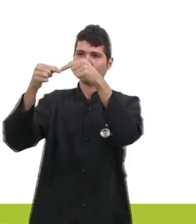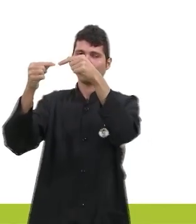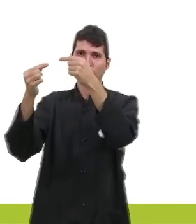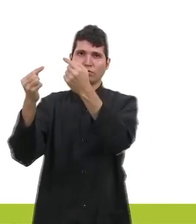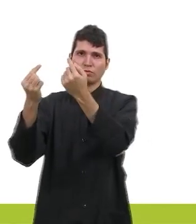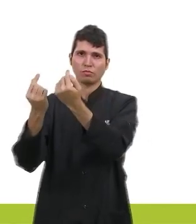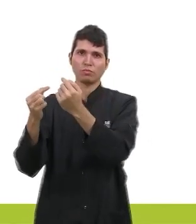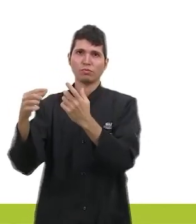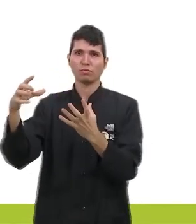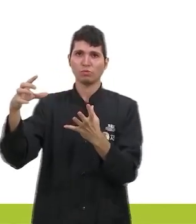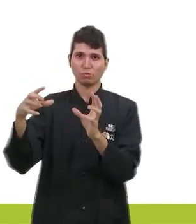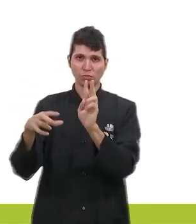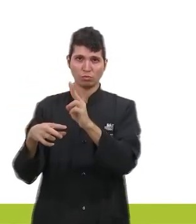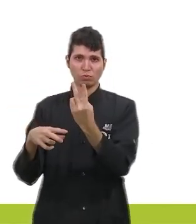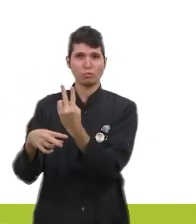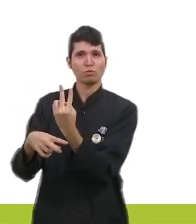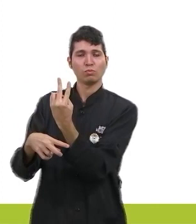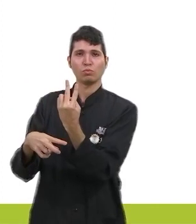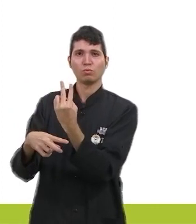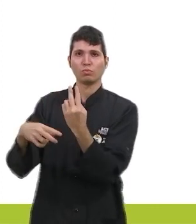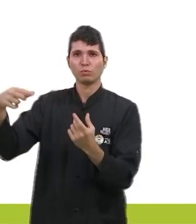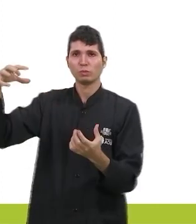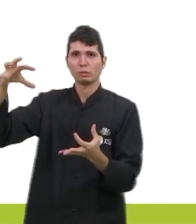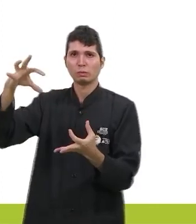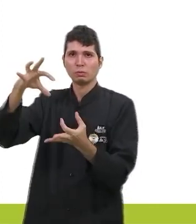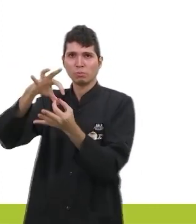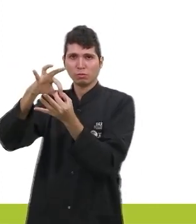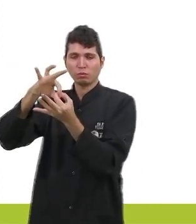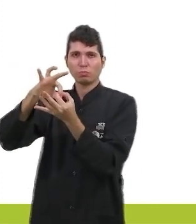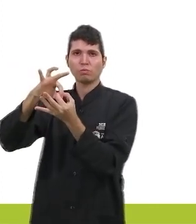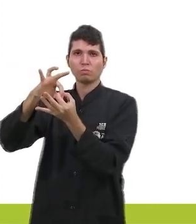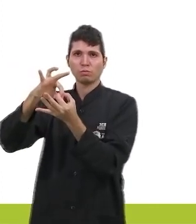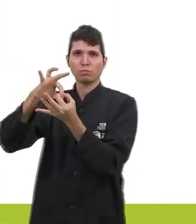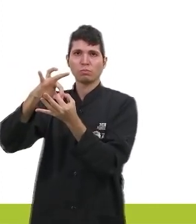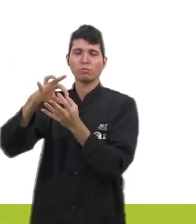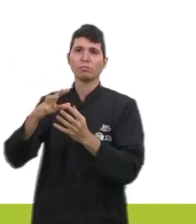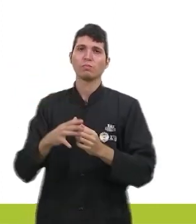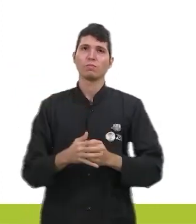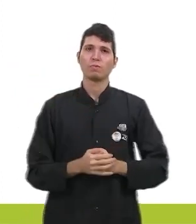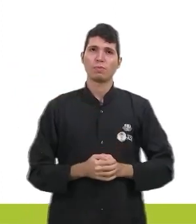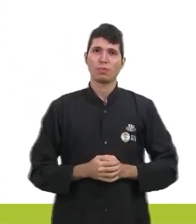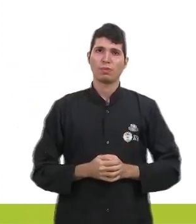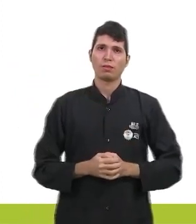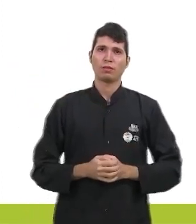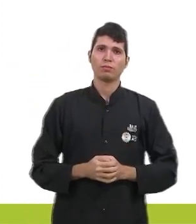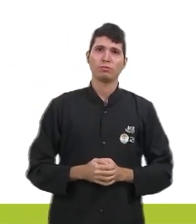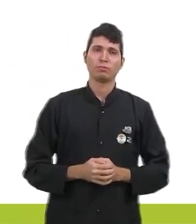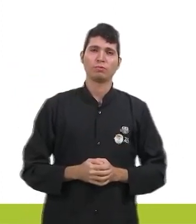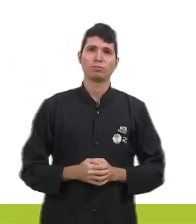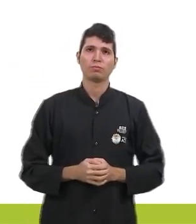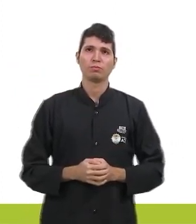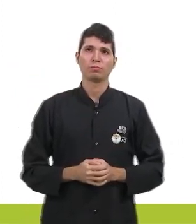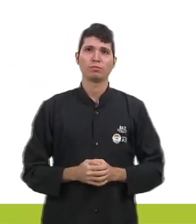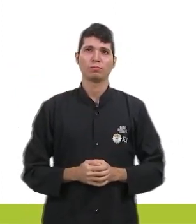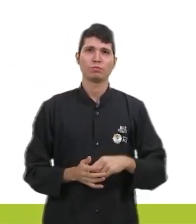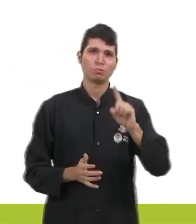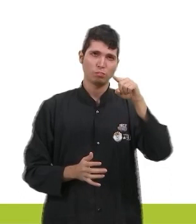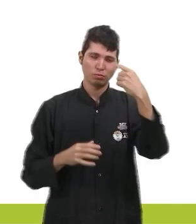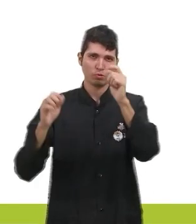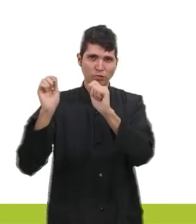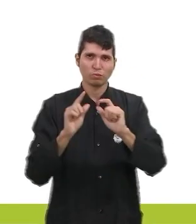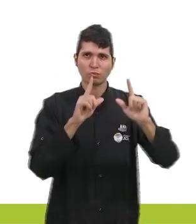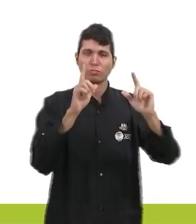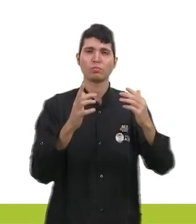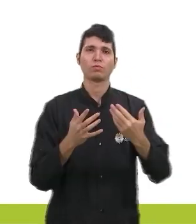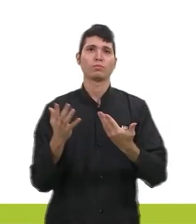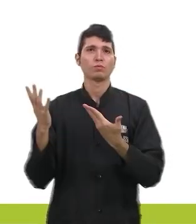E rapidamente aqui para a gente responder uma questão do Aprova Enem, volume 2, da página 151, questão